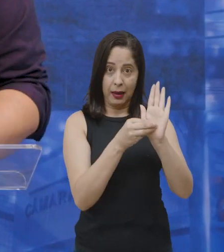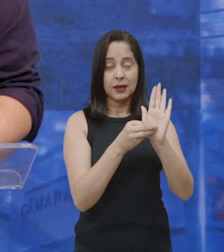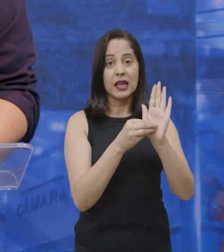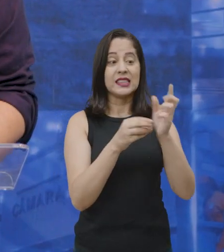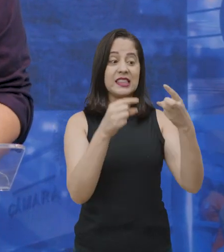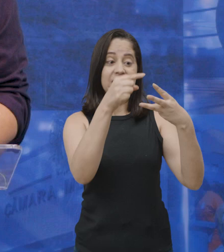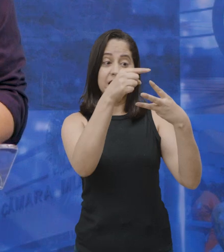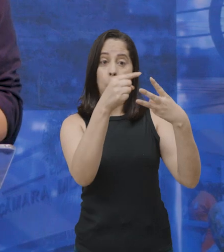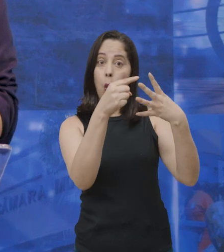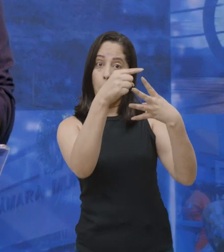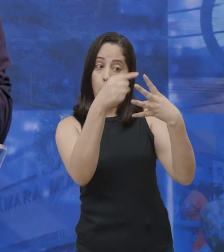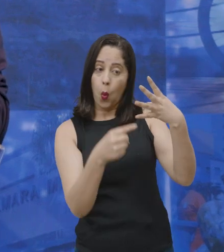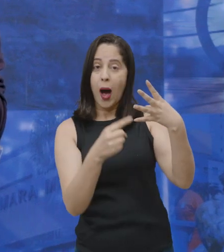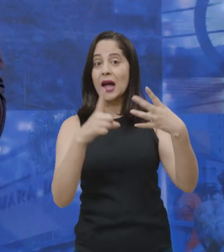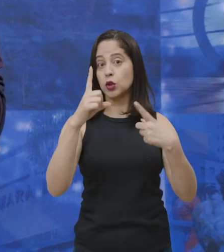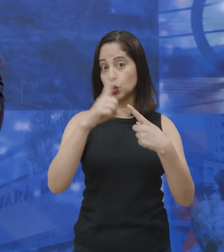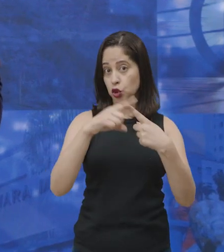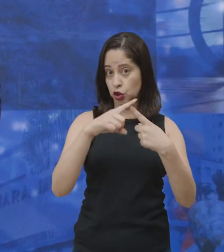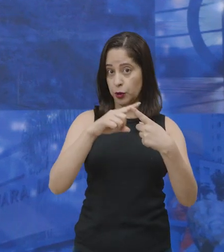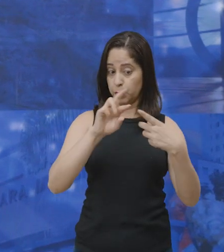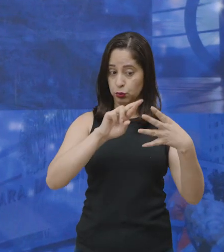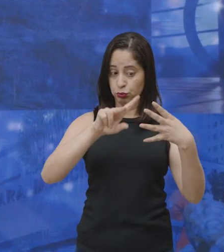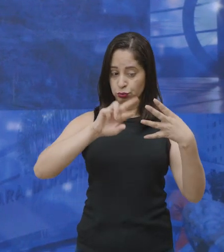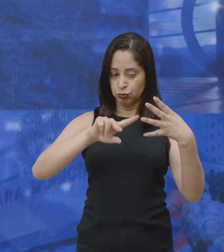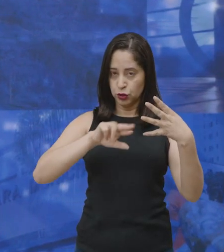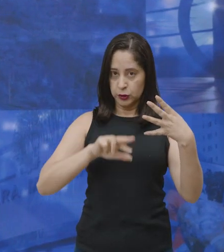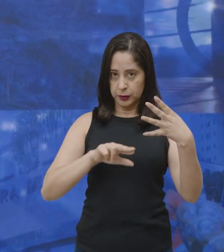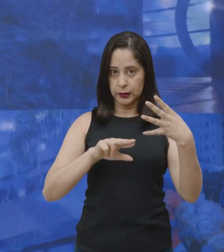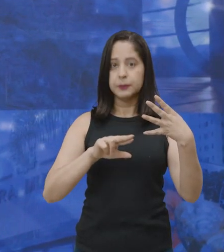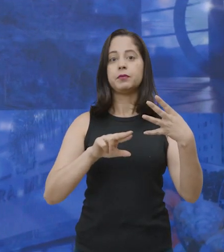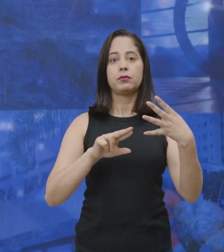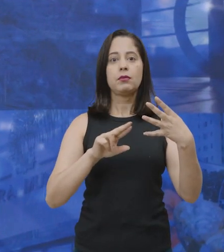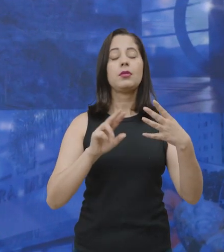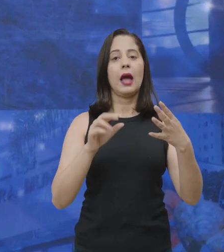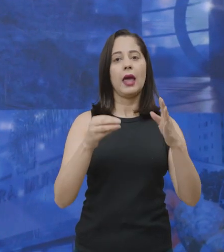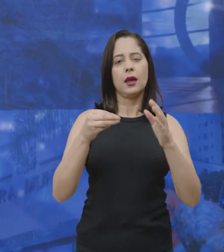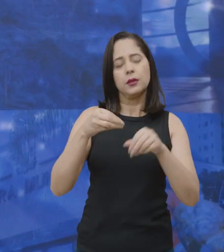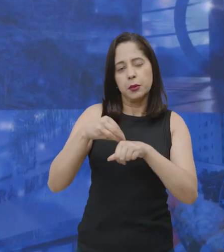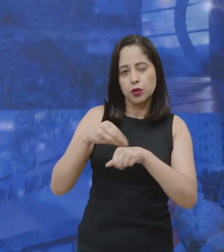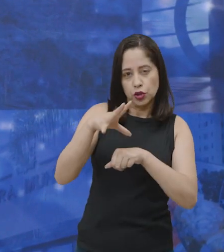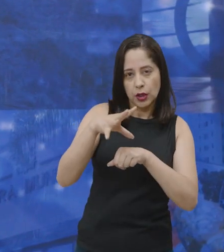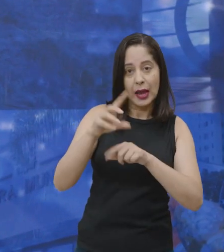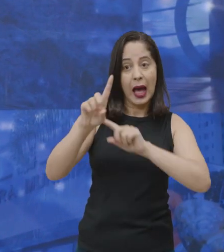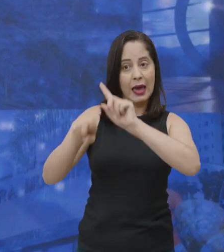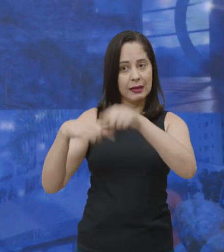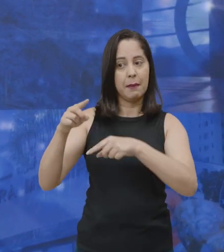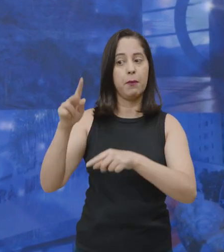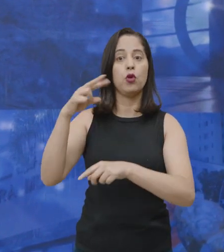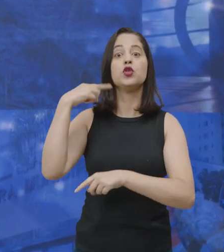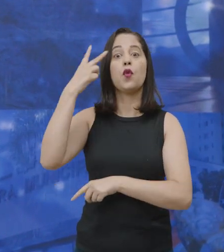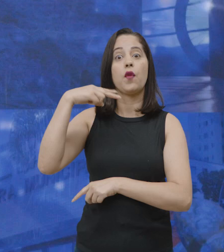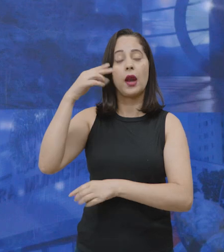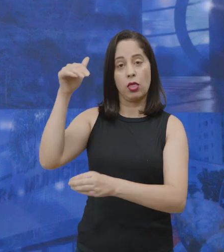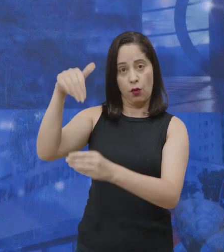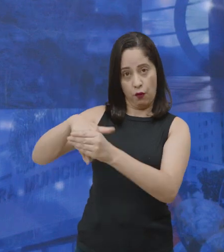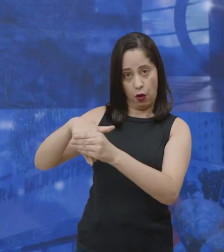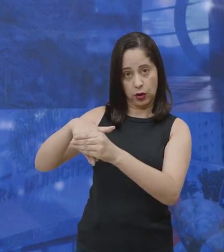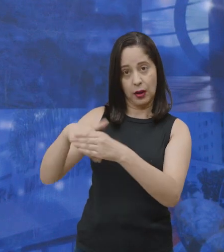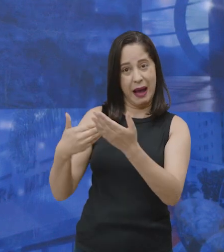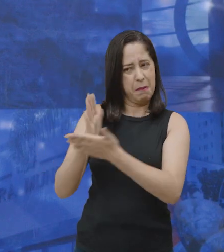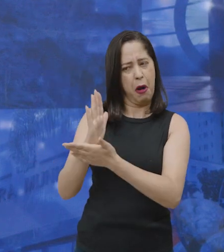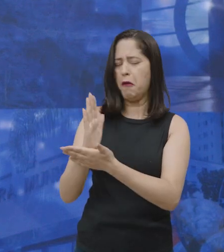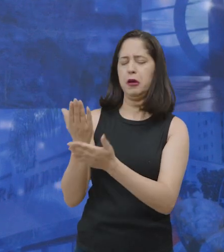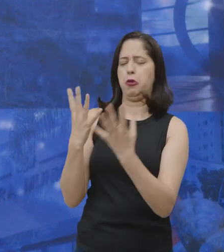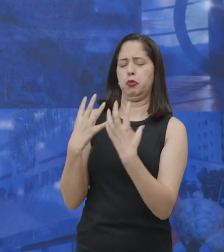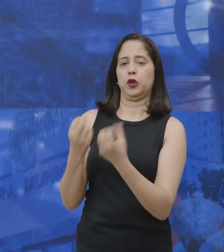ser classificadas em 4 segmentos diferentes e, depois de sugeridas, precisam ser votadas pelos vereadores.